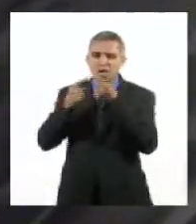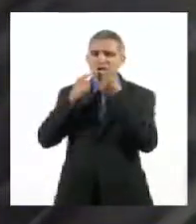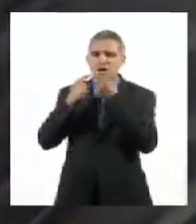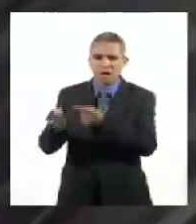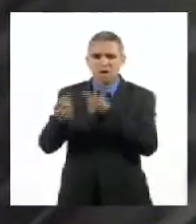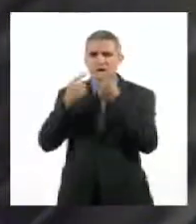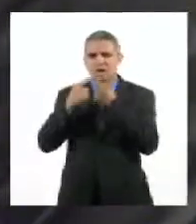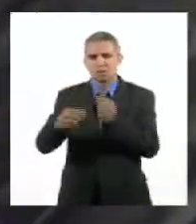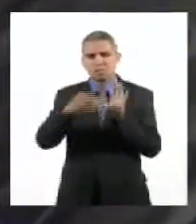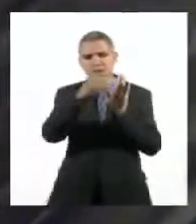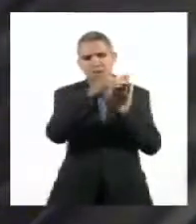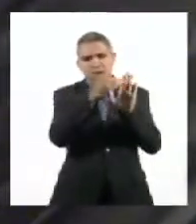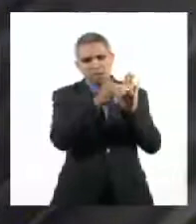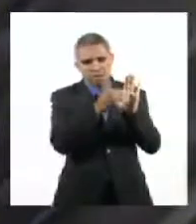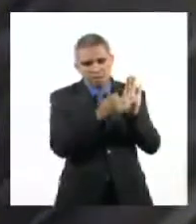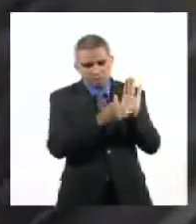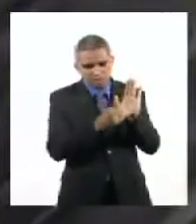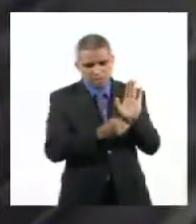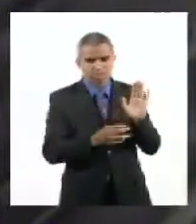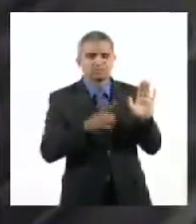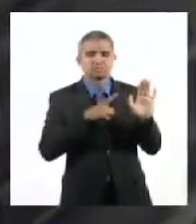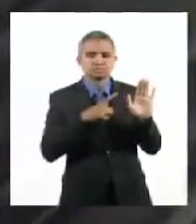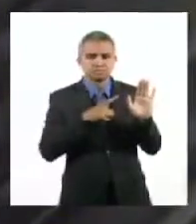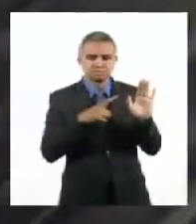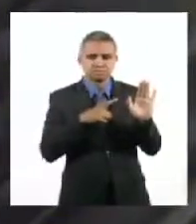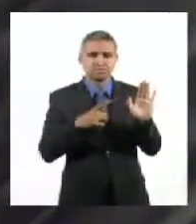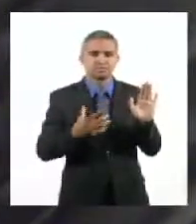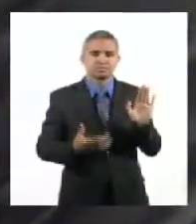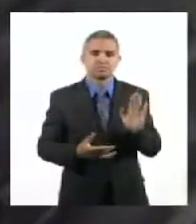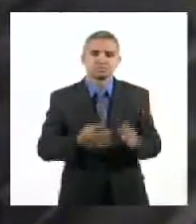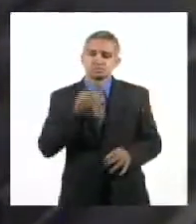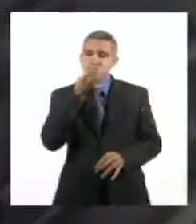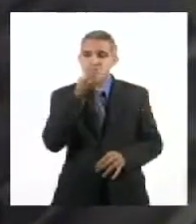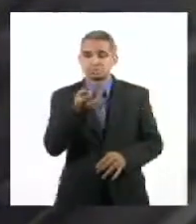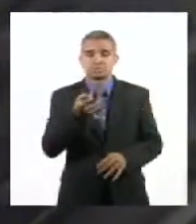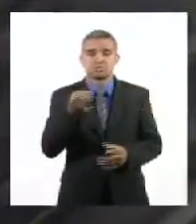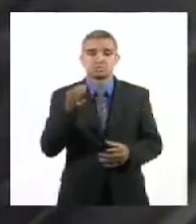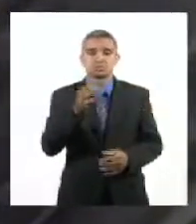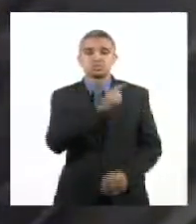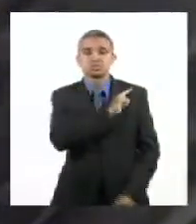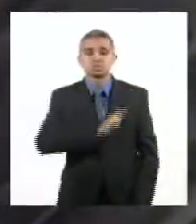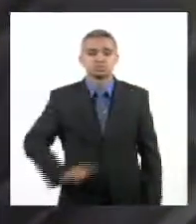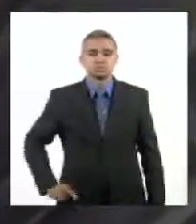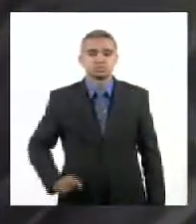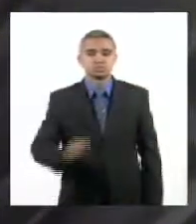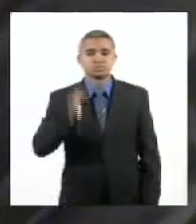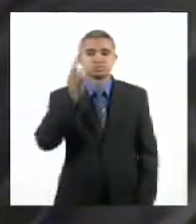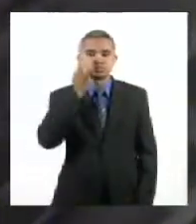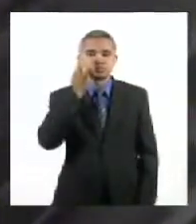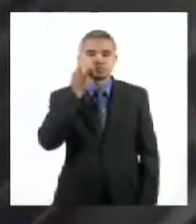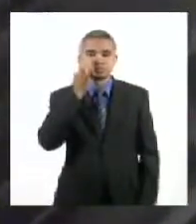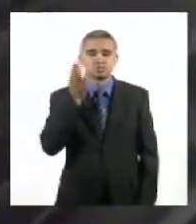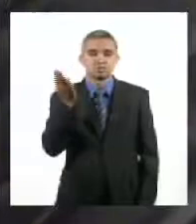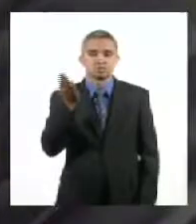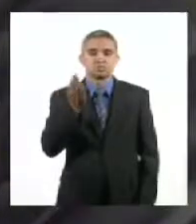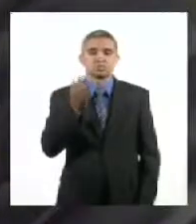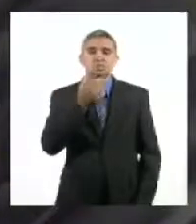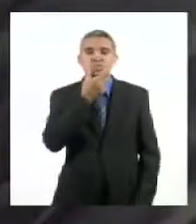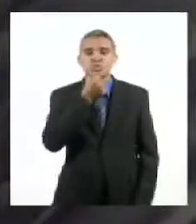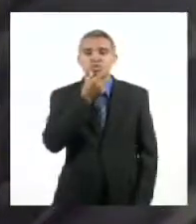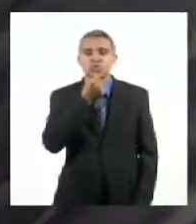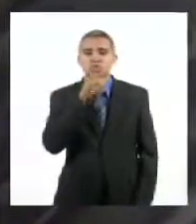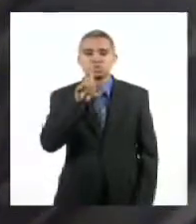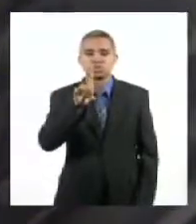doutor Duarte, talvez seja desse governo Flávio Dino, o que mais se destaque, que eu não vejo um secretário se destacar nesse